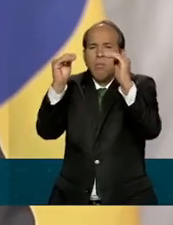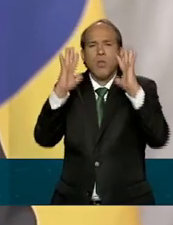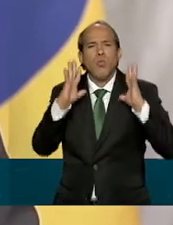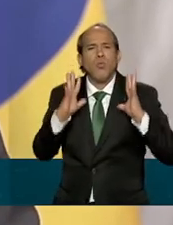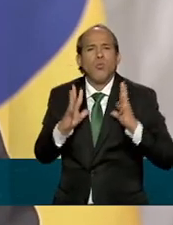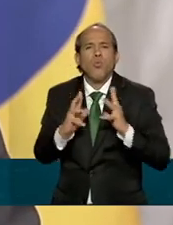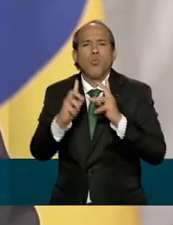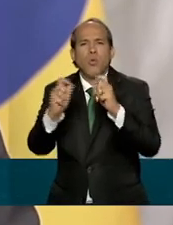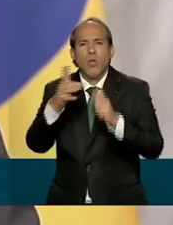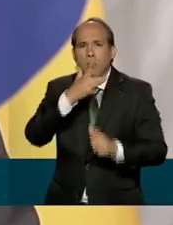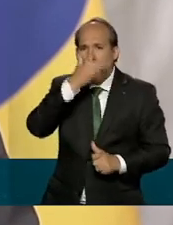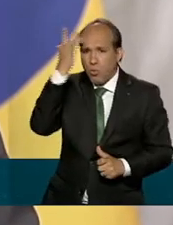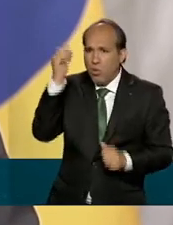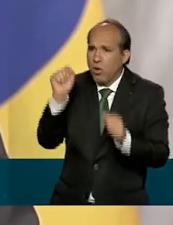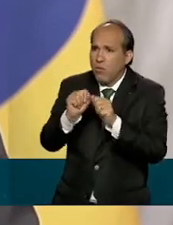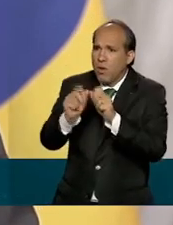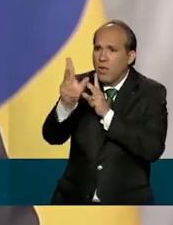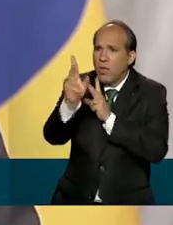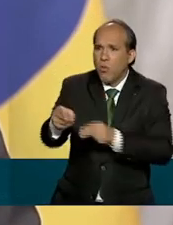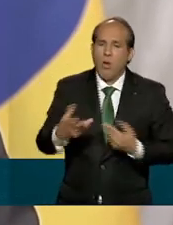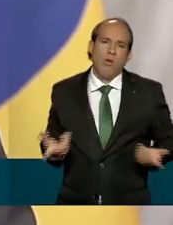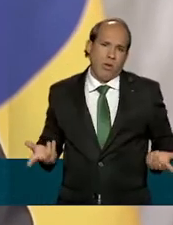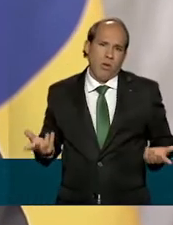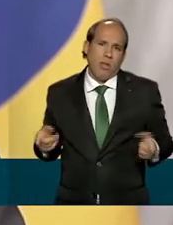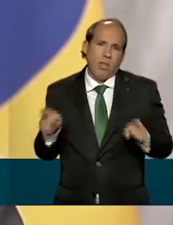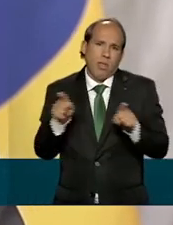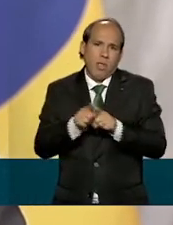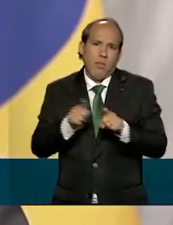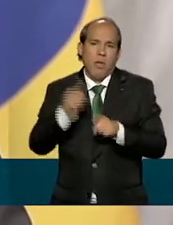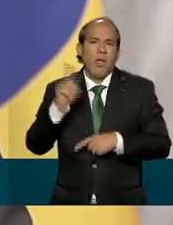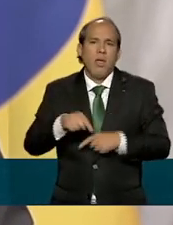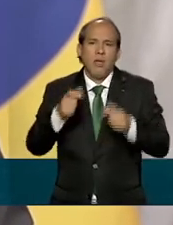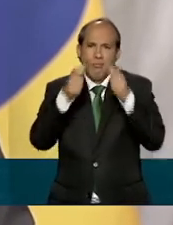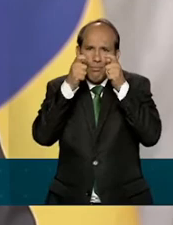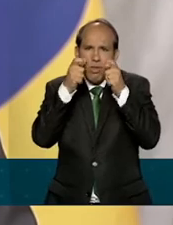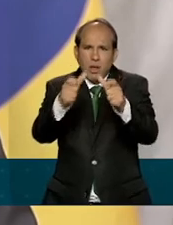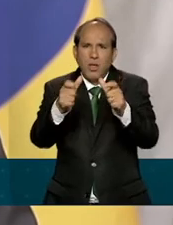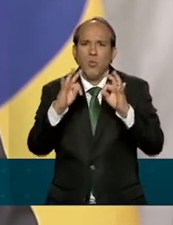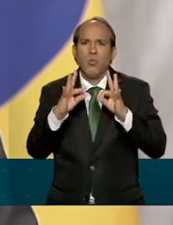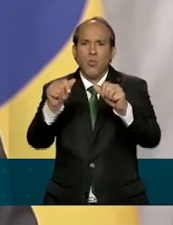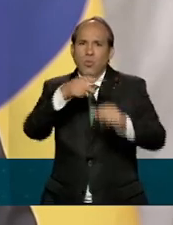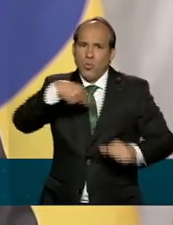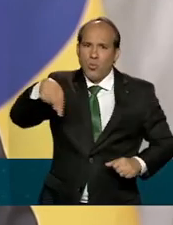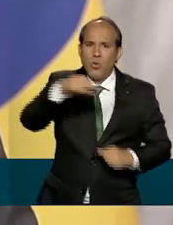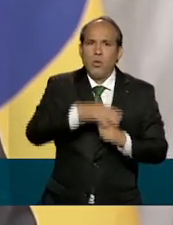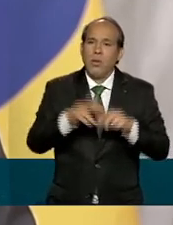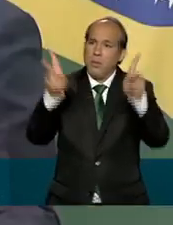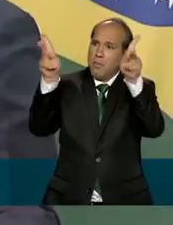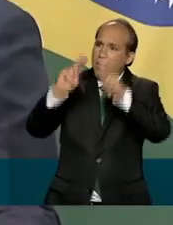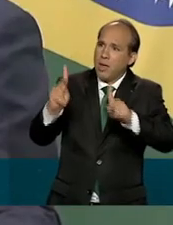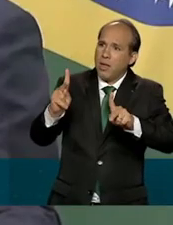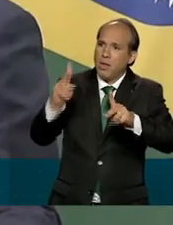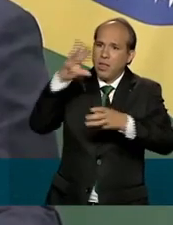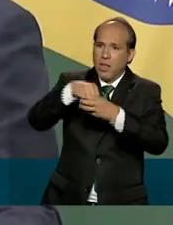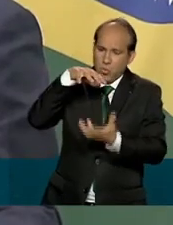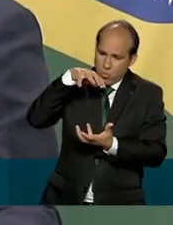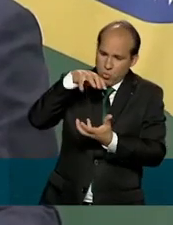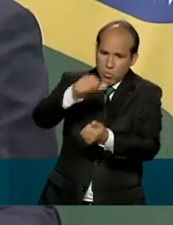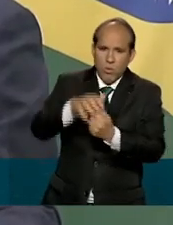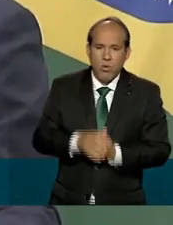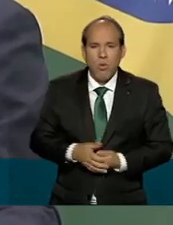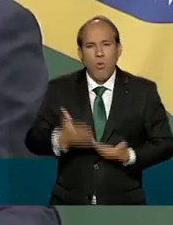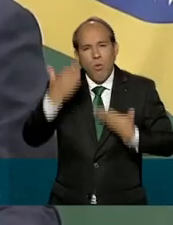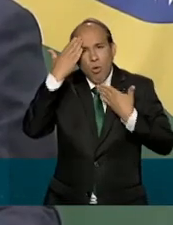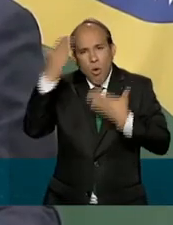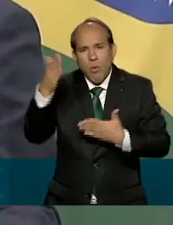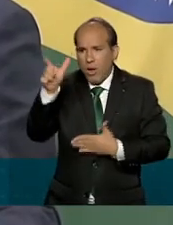que agem dessa maneira. Afinal de contas, esse é o interesse de todos nós. Paz para o mundo. Muito